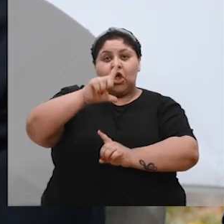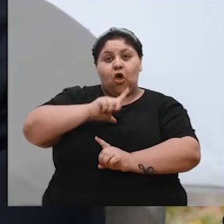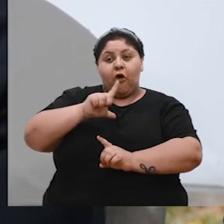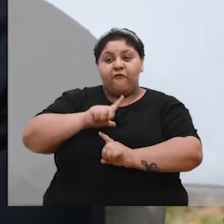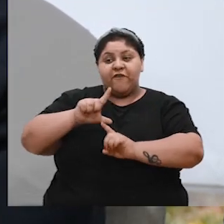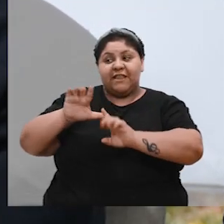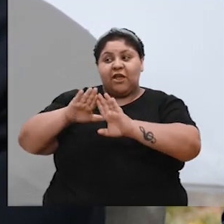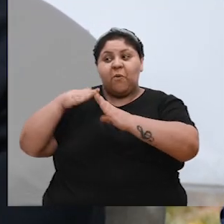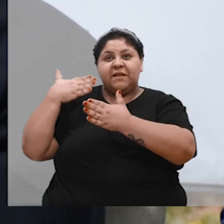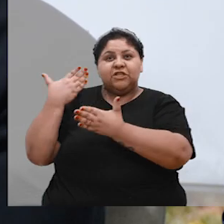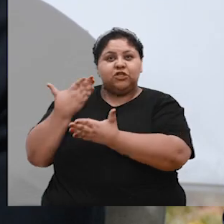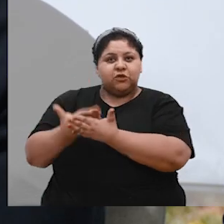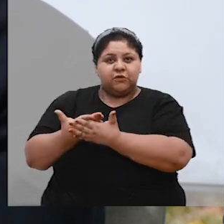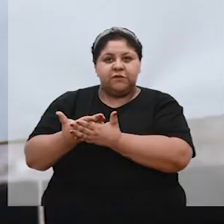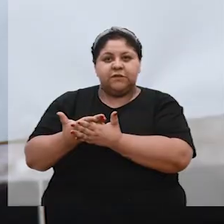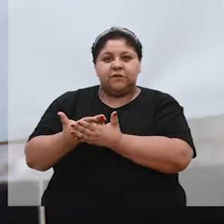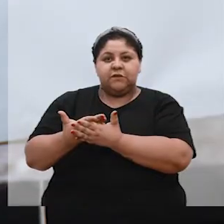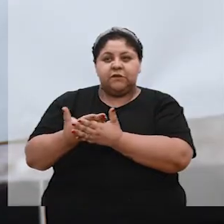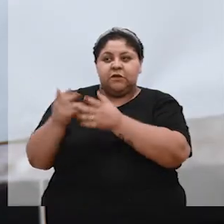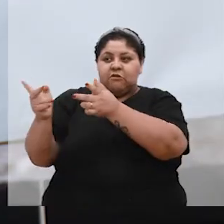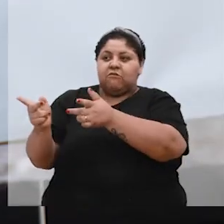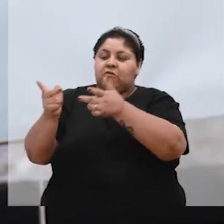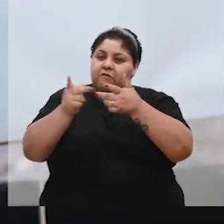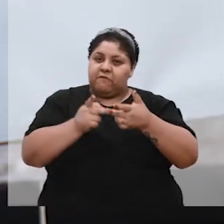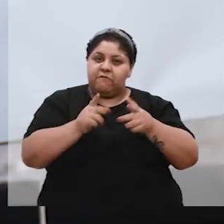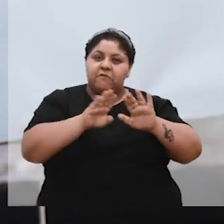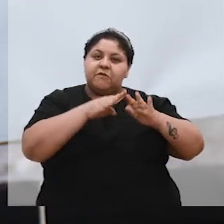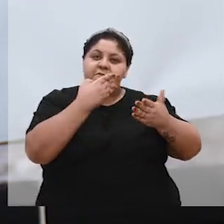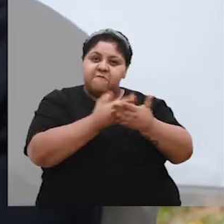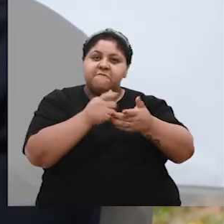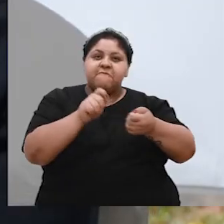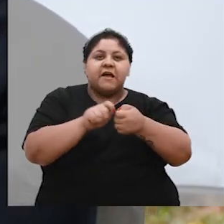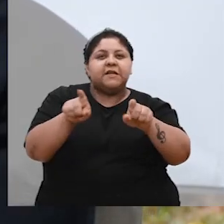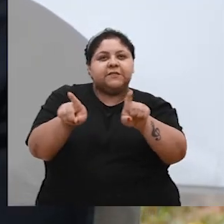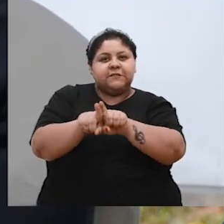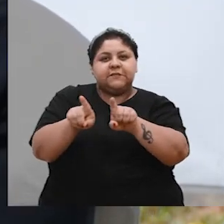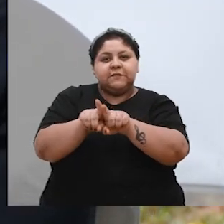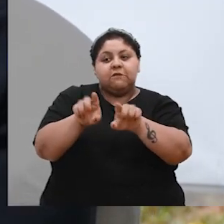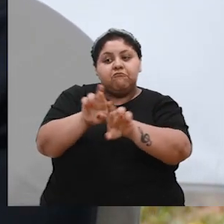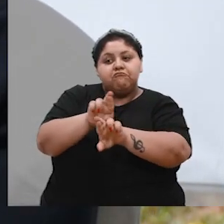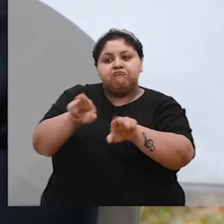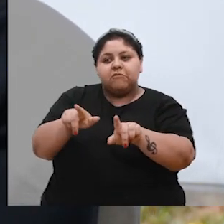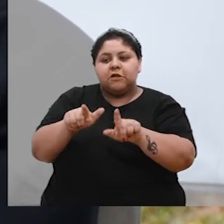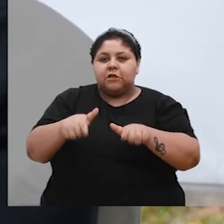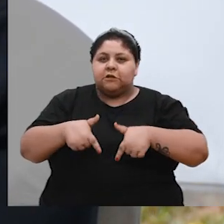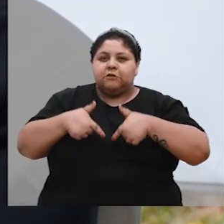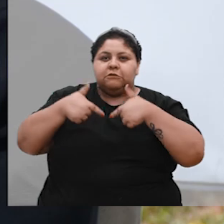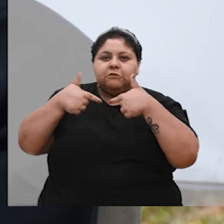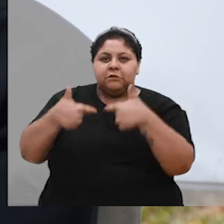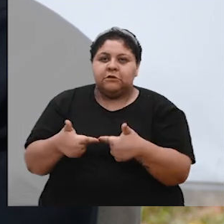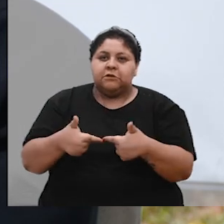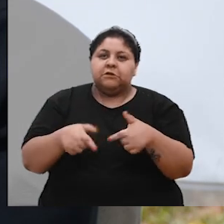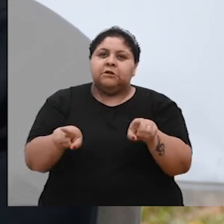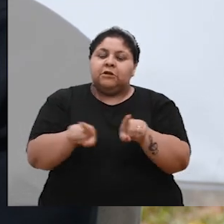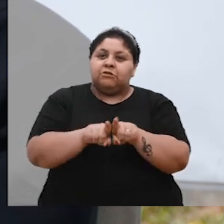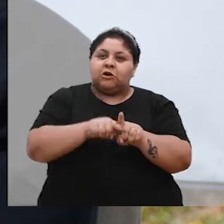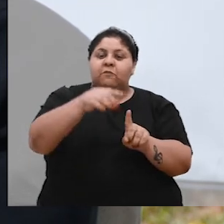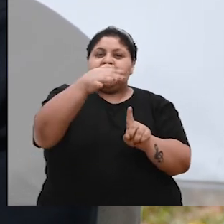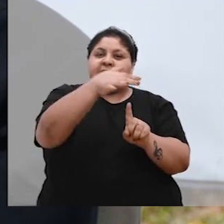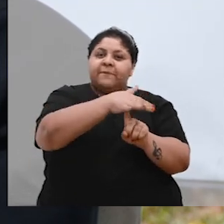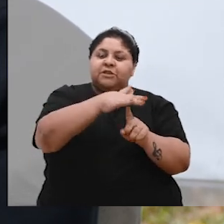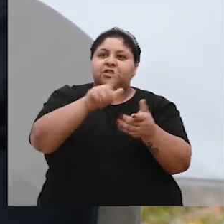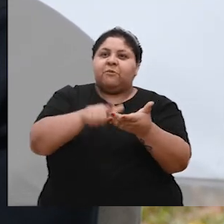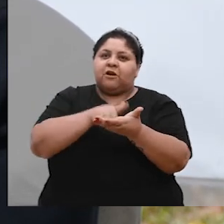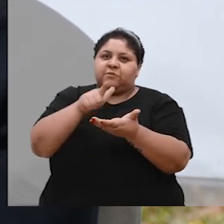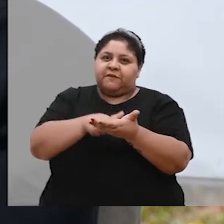as escolas e a visitação que as escolas fazem e as diferentes atividades que a feira